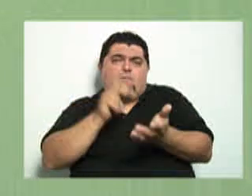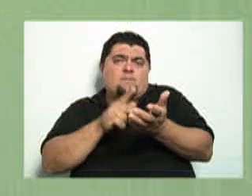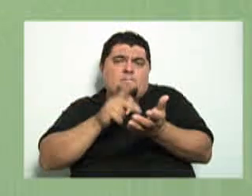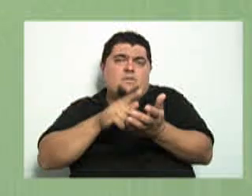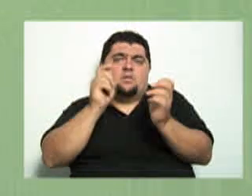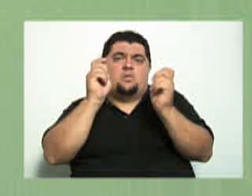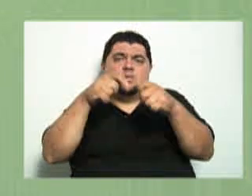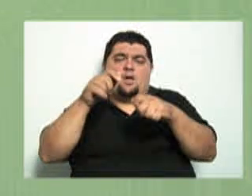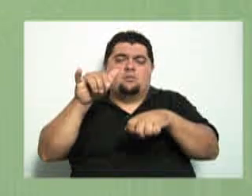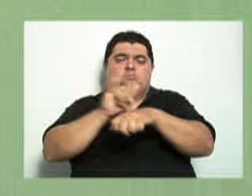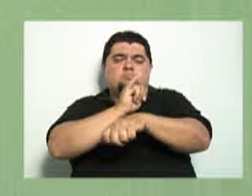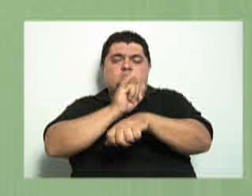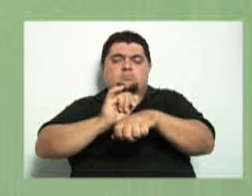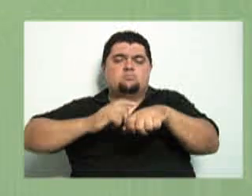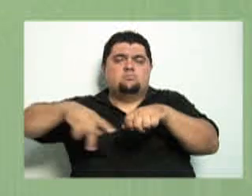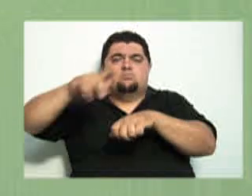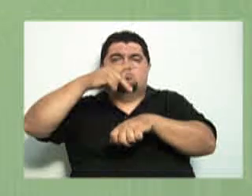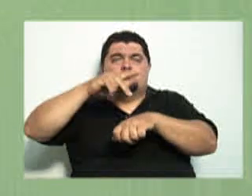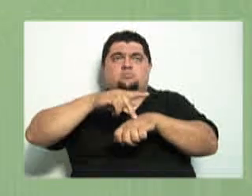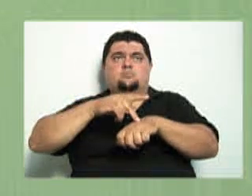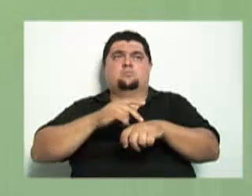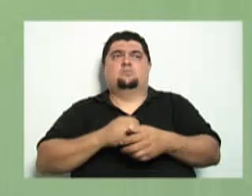formular uma estratégia nacional.